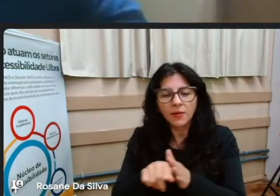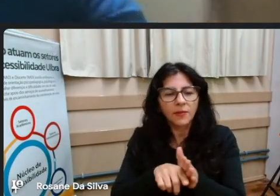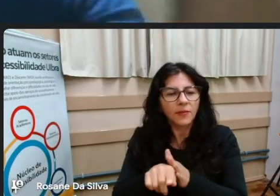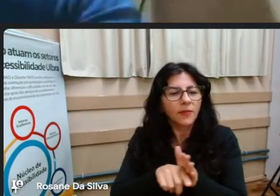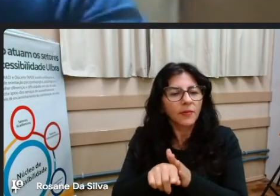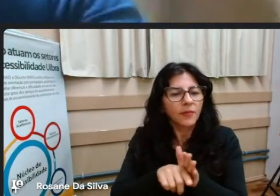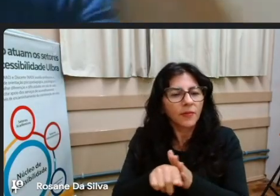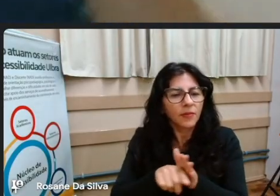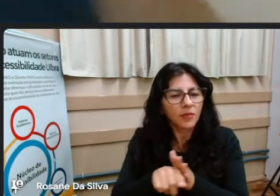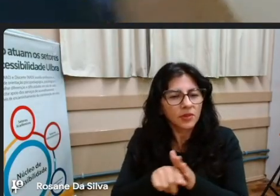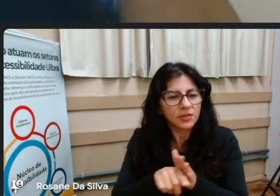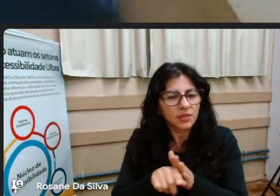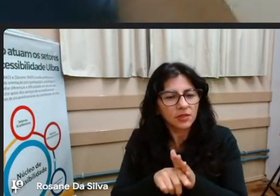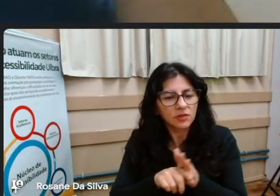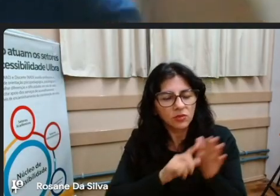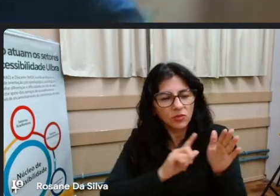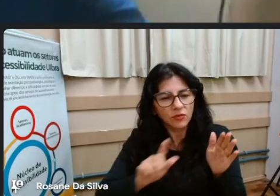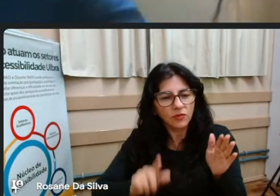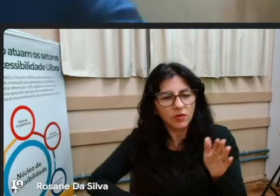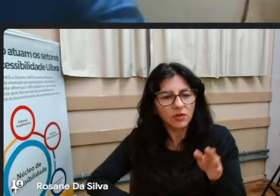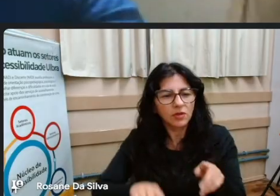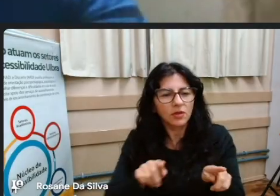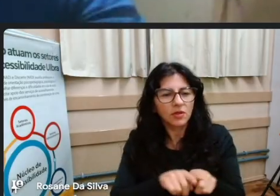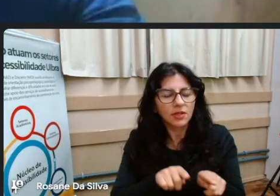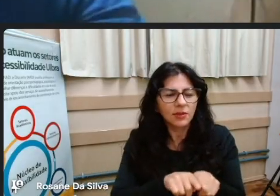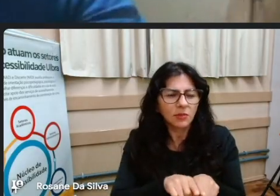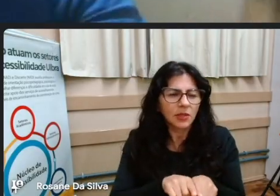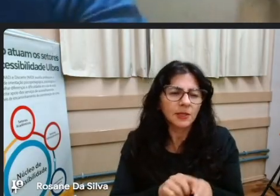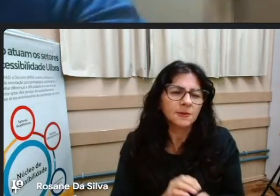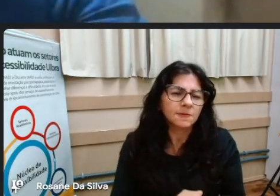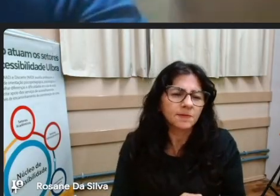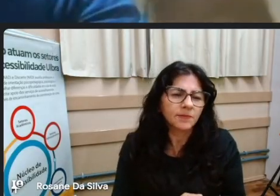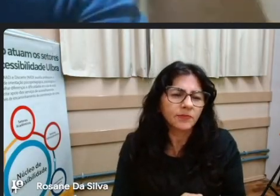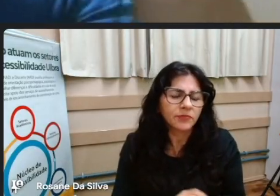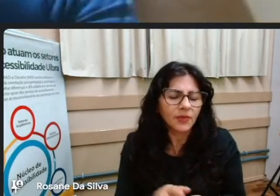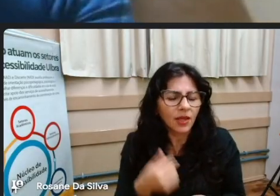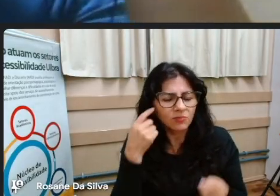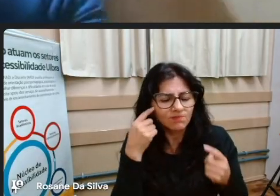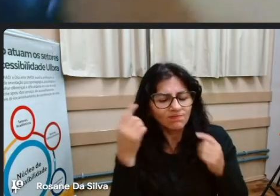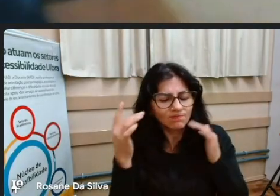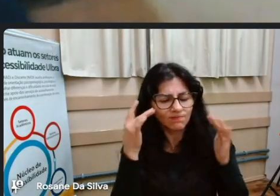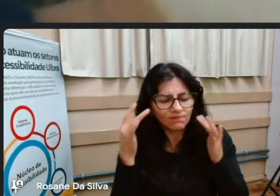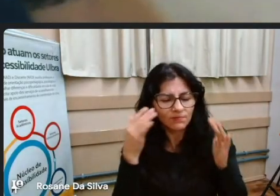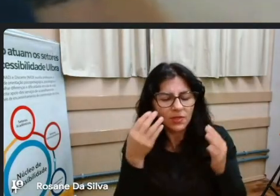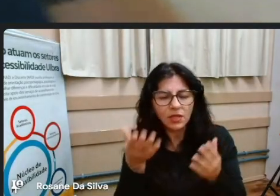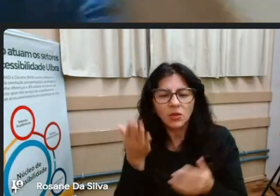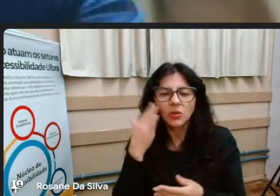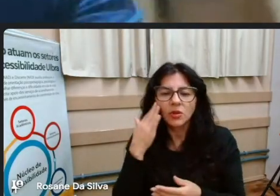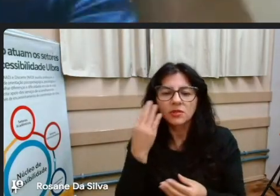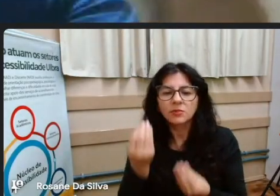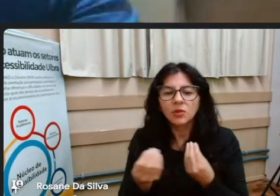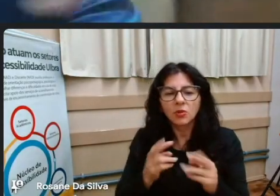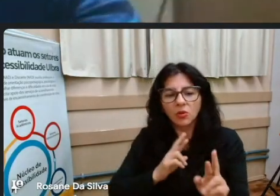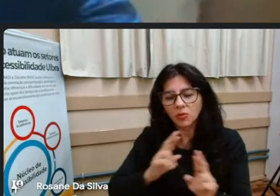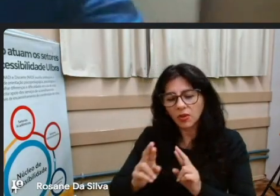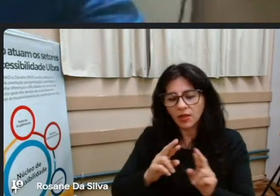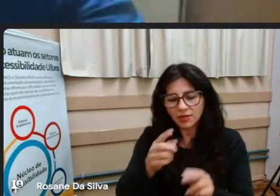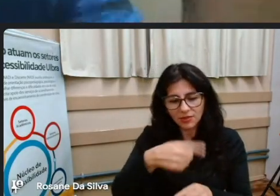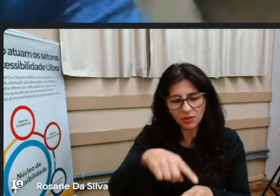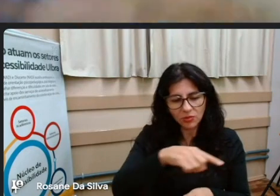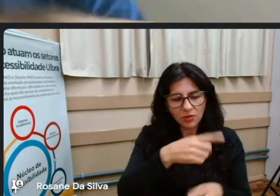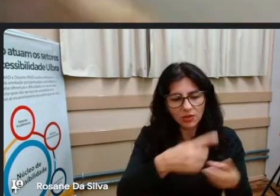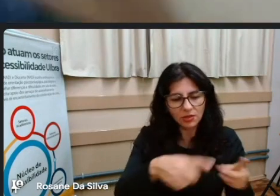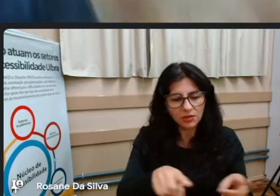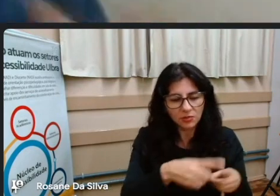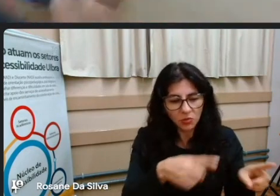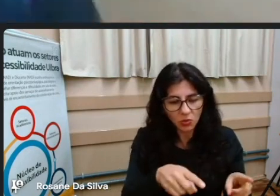né as as pesquisas a questão do governamento e do prismo de si né eu fico pensando eu quero até saber luí